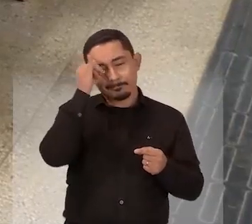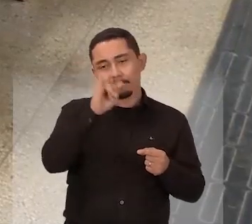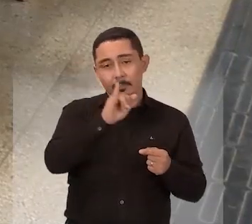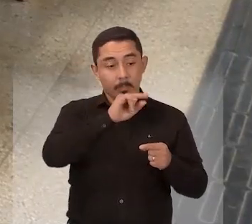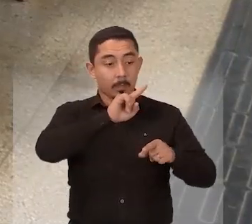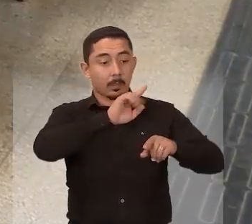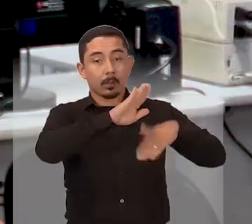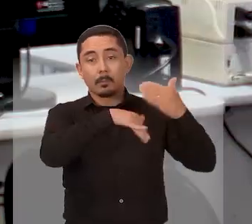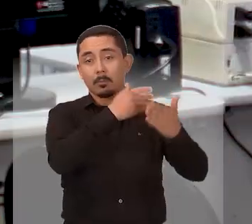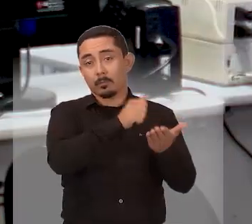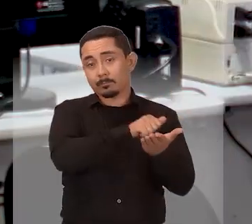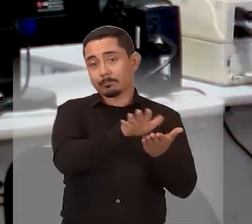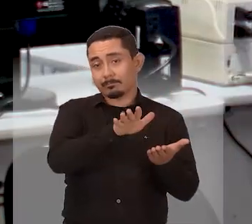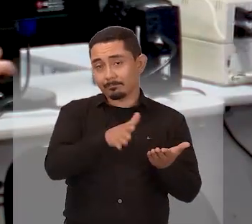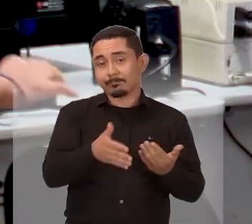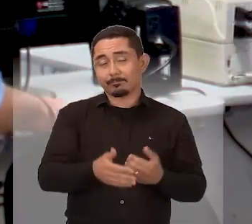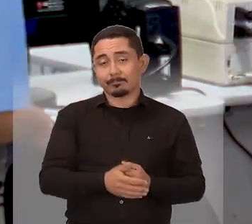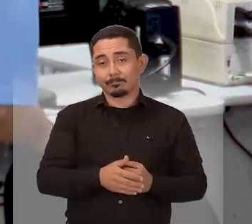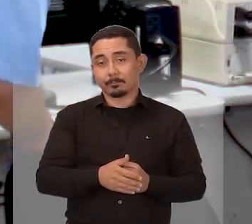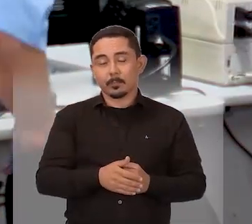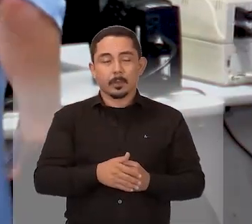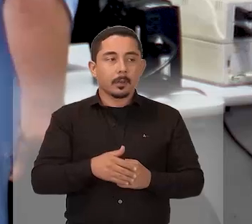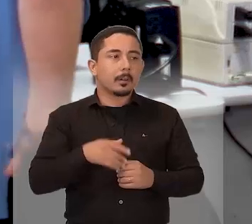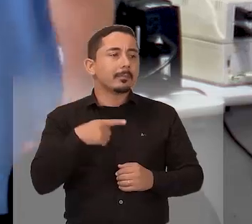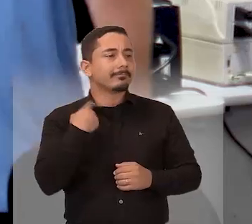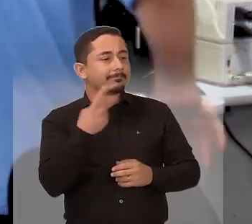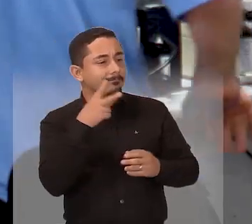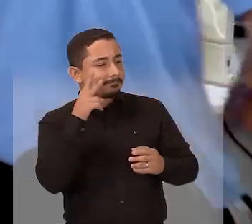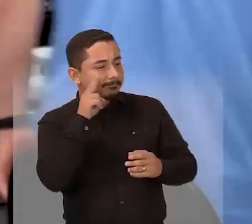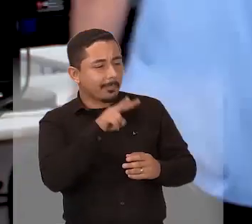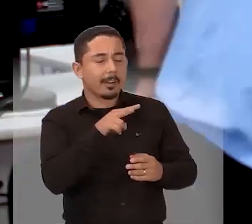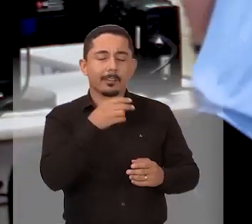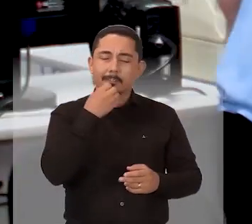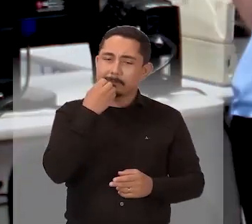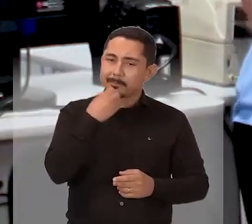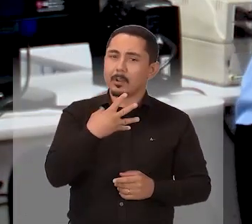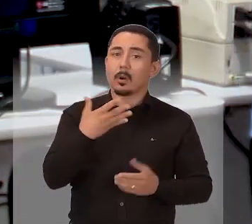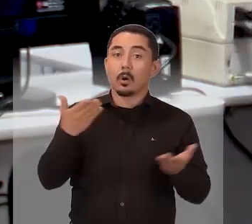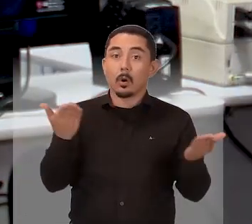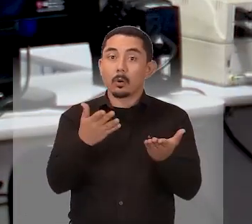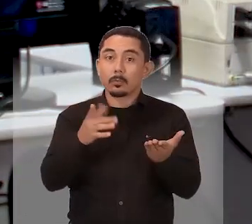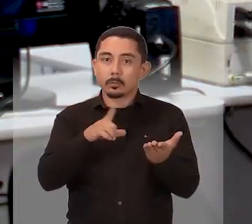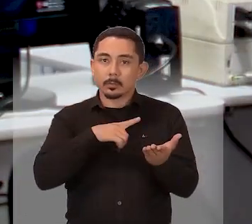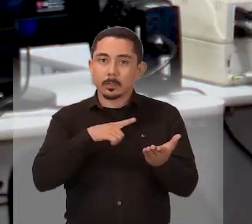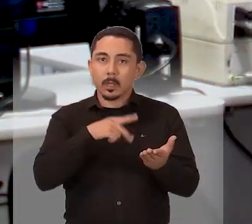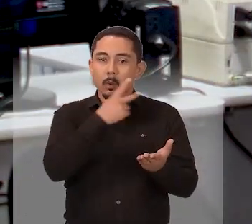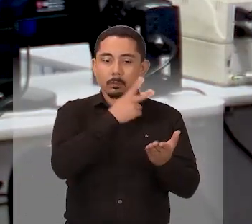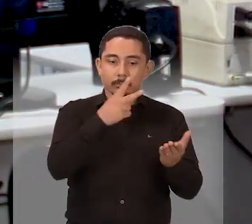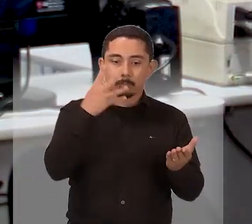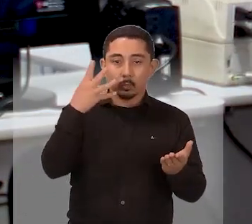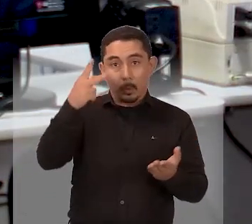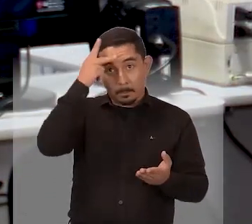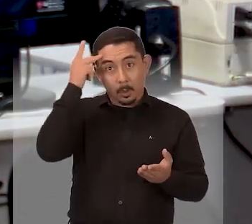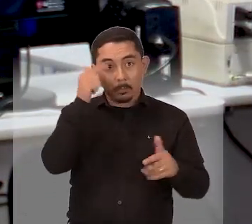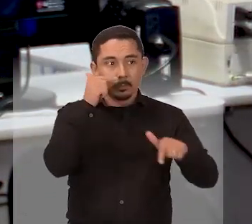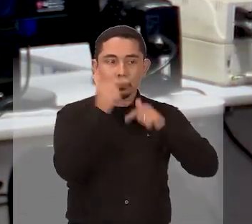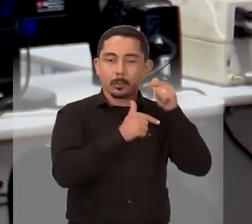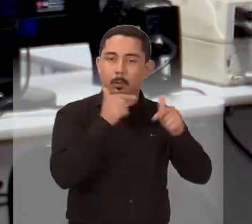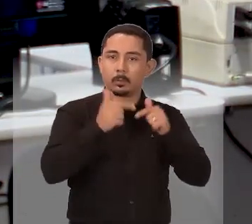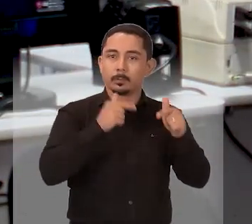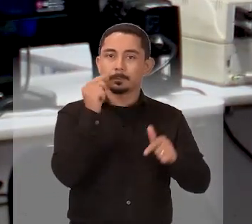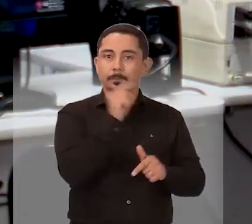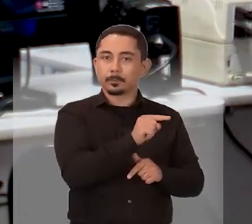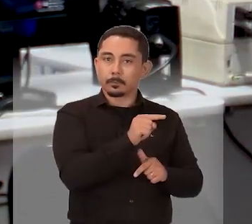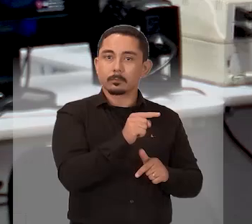de demissões. Os resultados são excelentes, né? Assim, nós podemos dizer que hoje, atualmente, nós temos 224